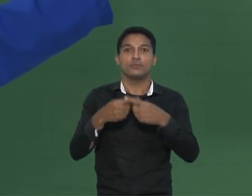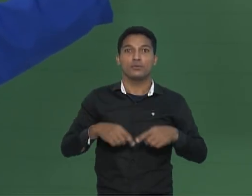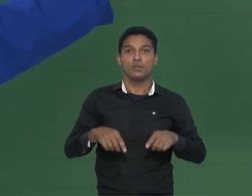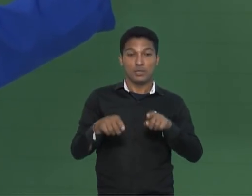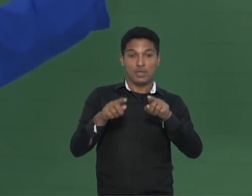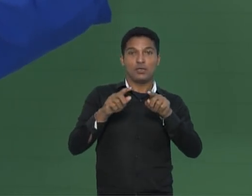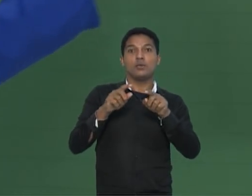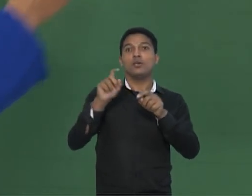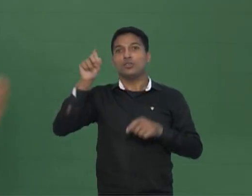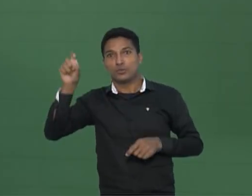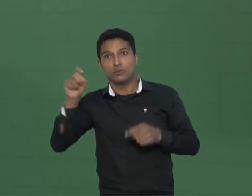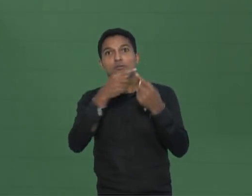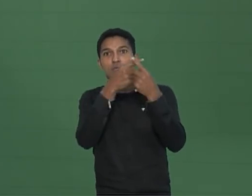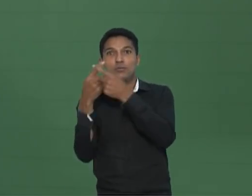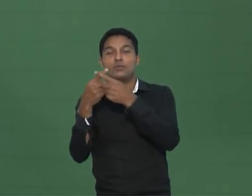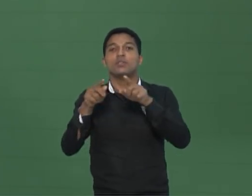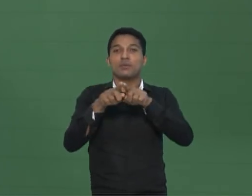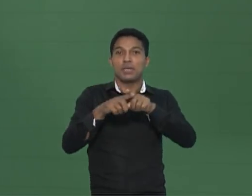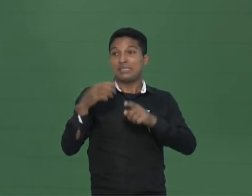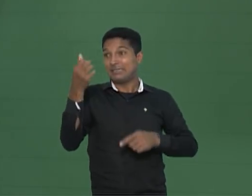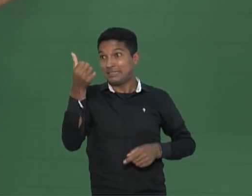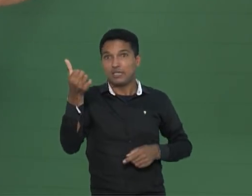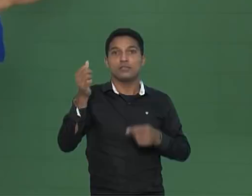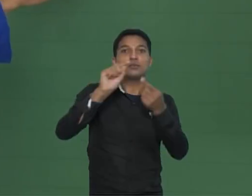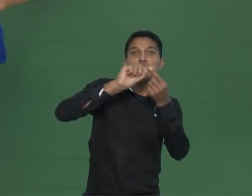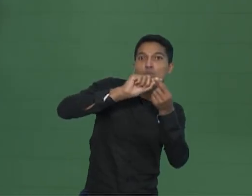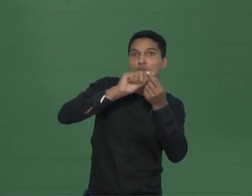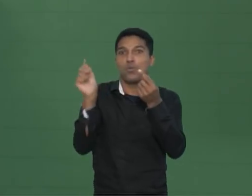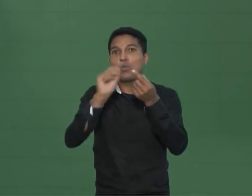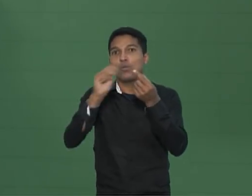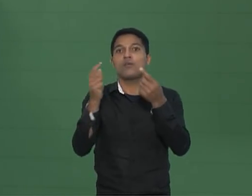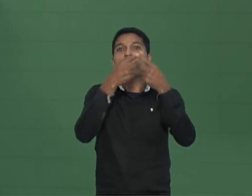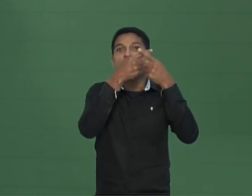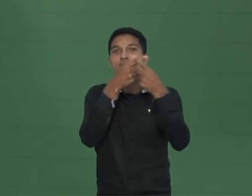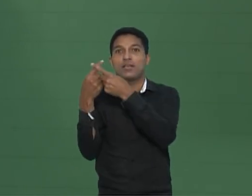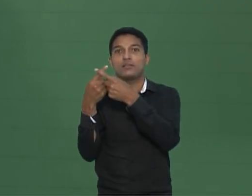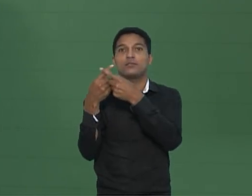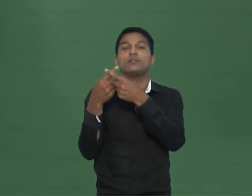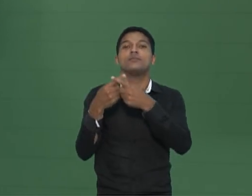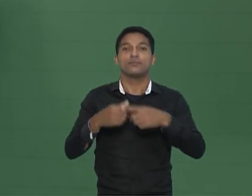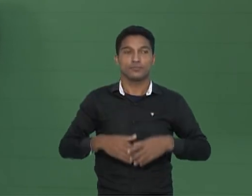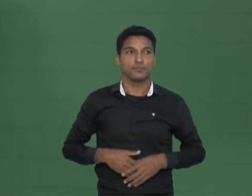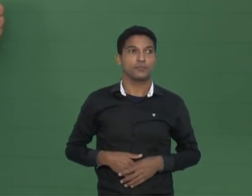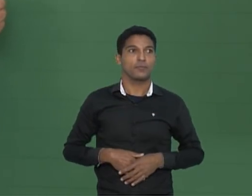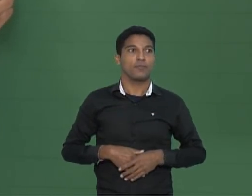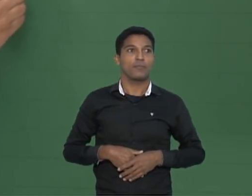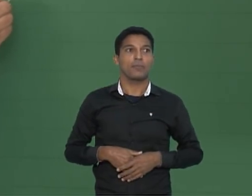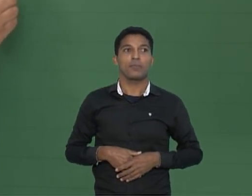pelo 6. Então, 12x vezes x dá